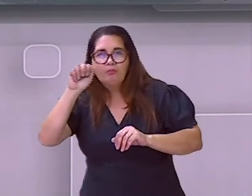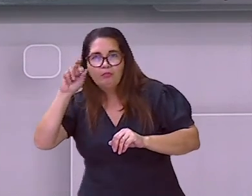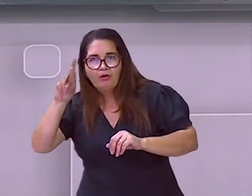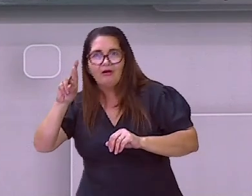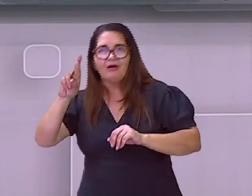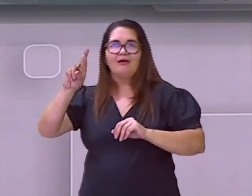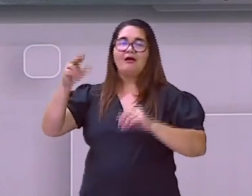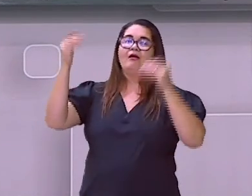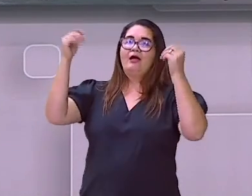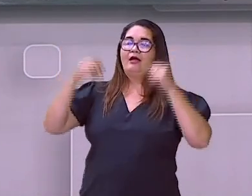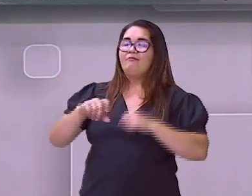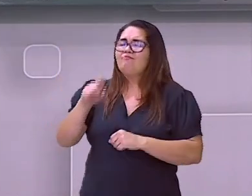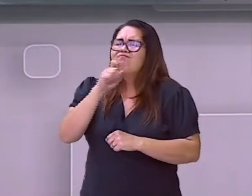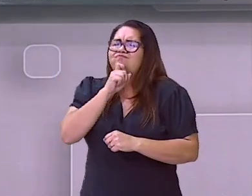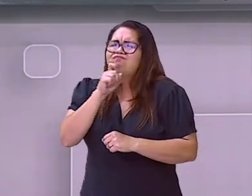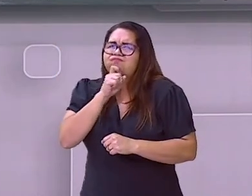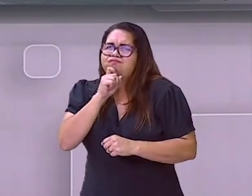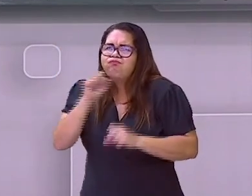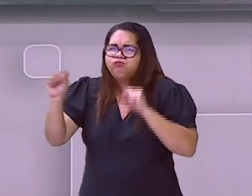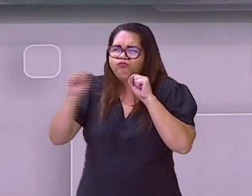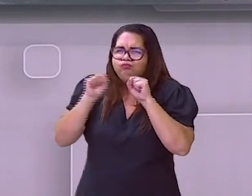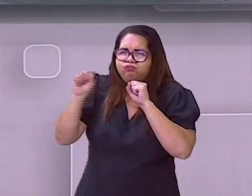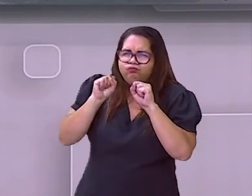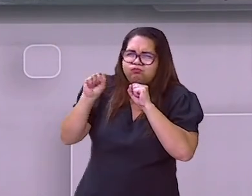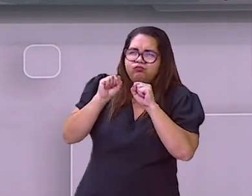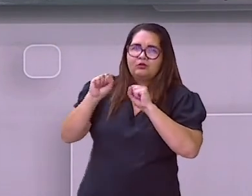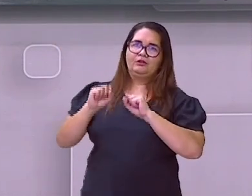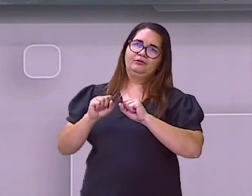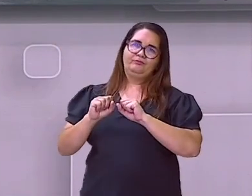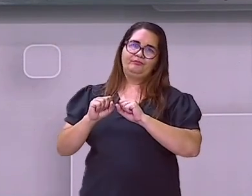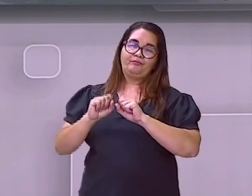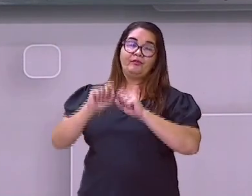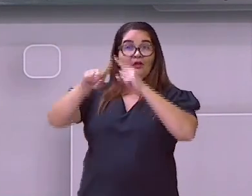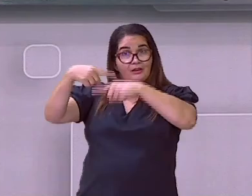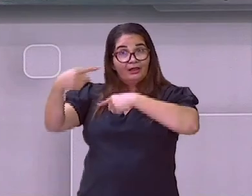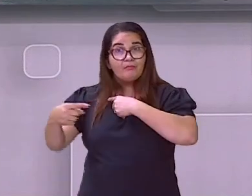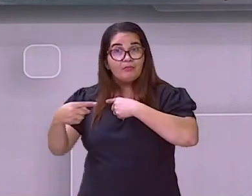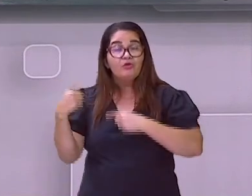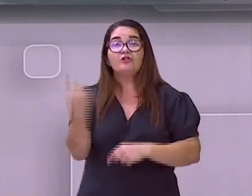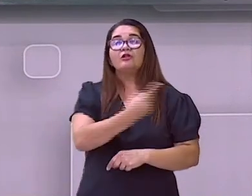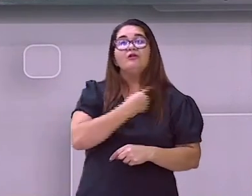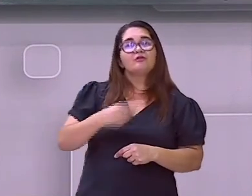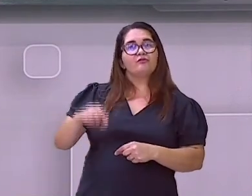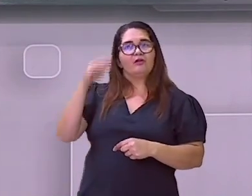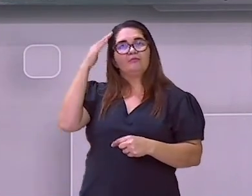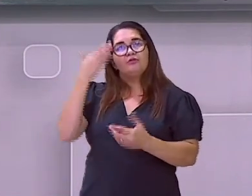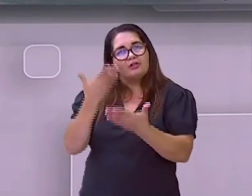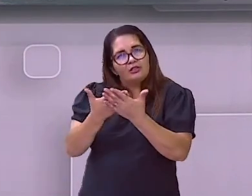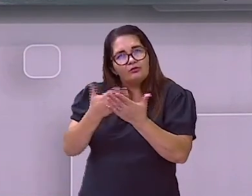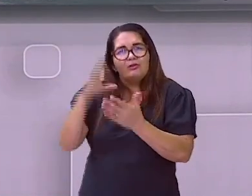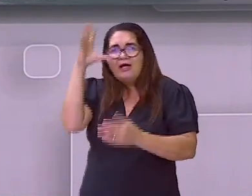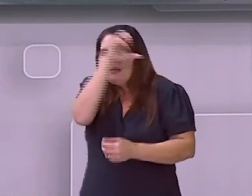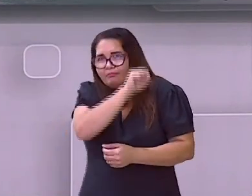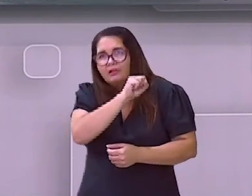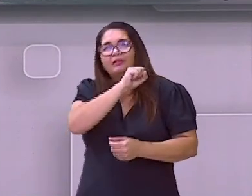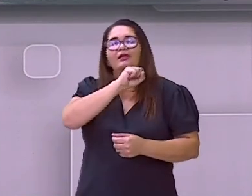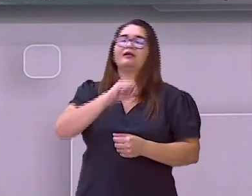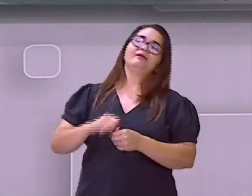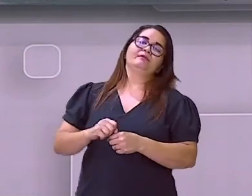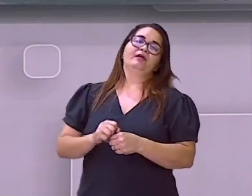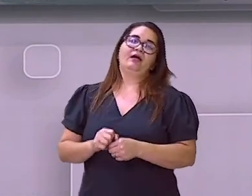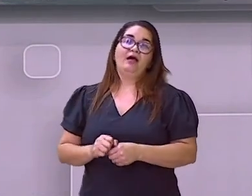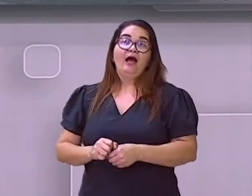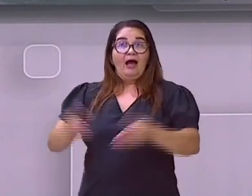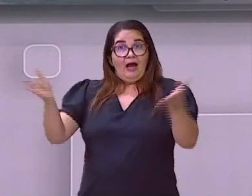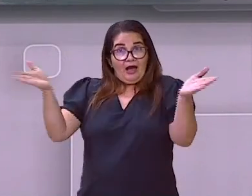teremos para frente, modo de vida, ok? Nessa aula, nosso grande objetivo é